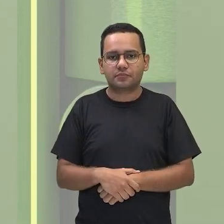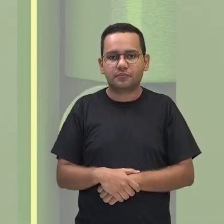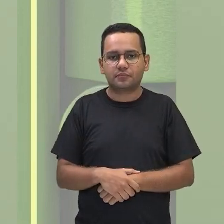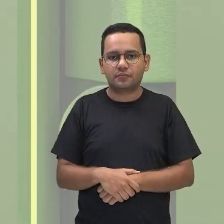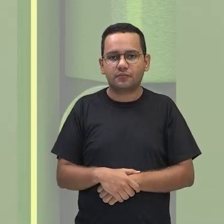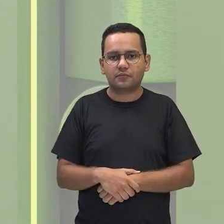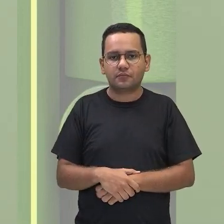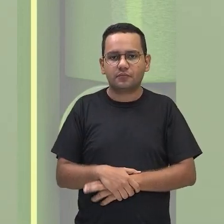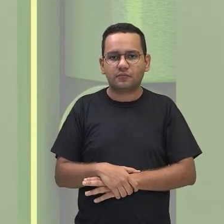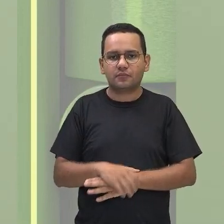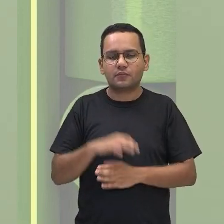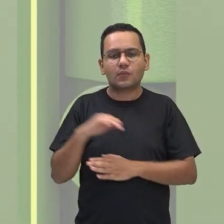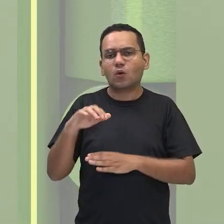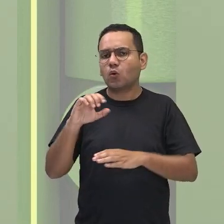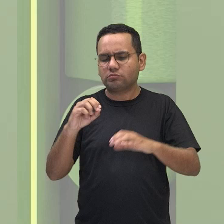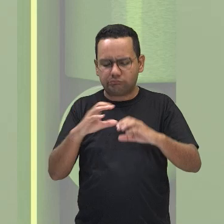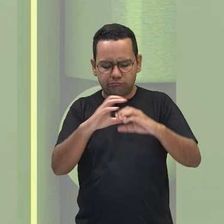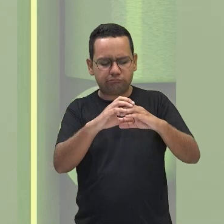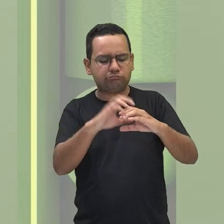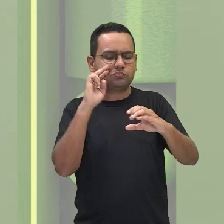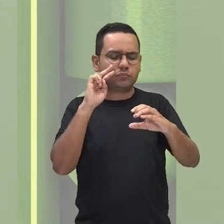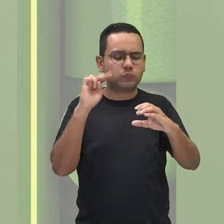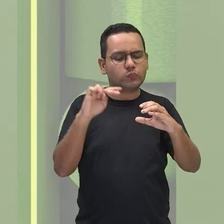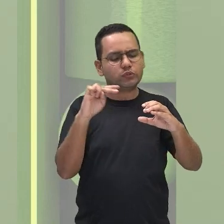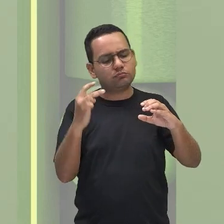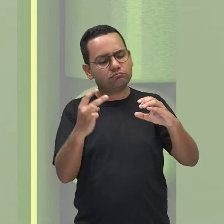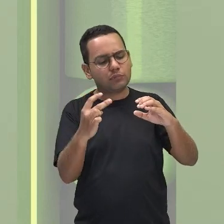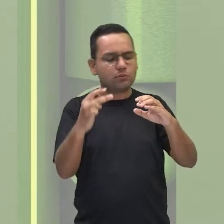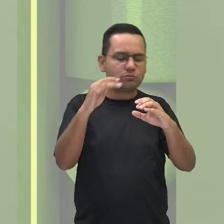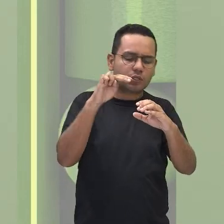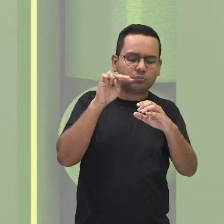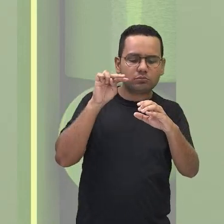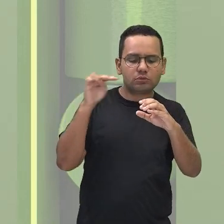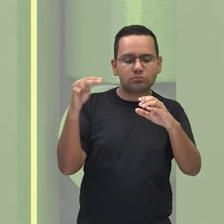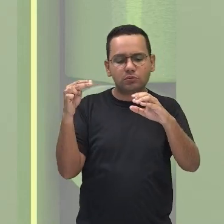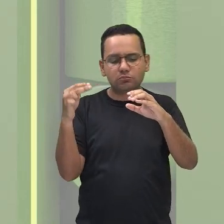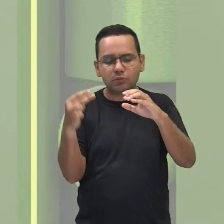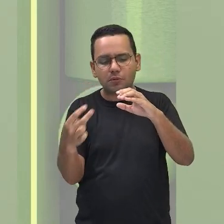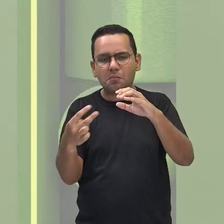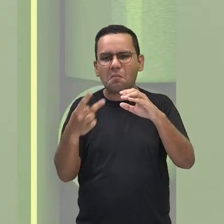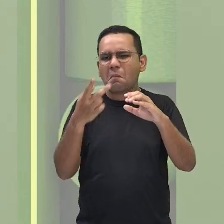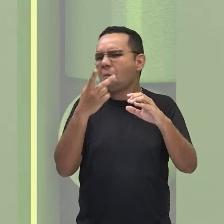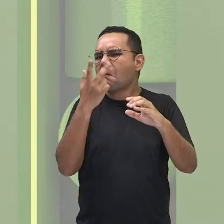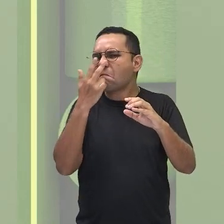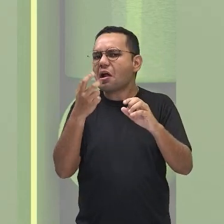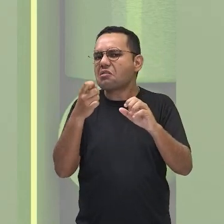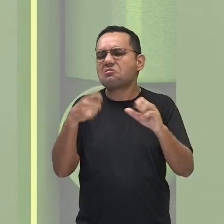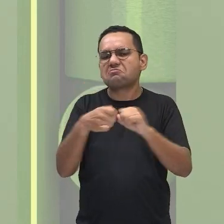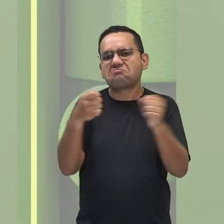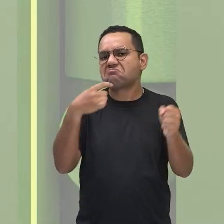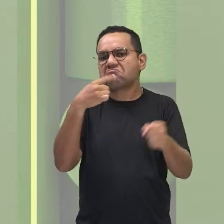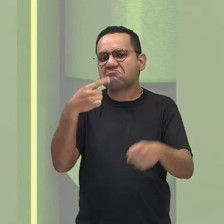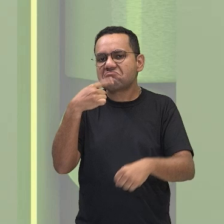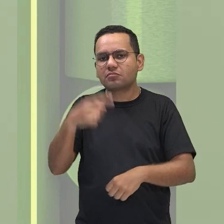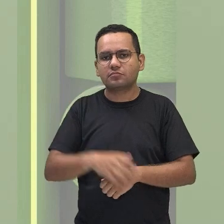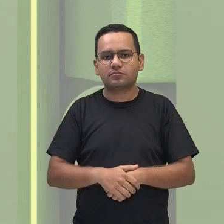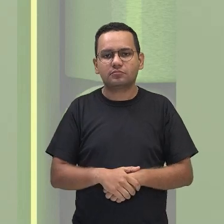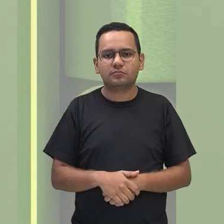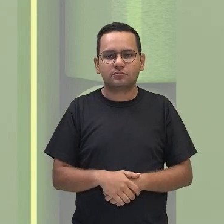quando você olha para a bola de bilhar, você imagina que ela é indestrutível. E terceiro,